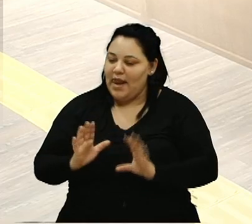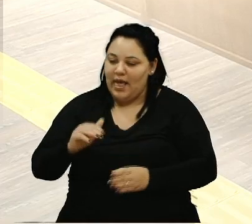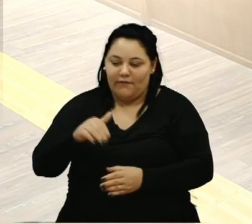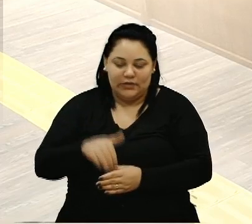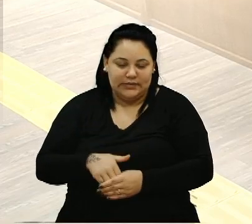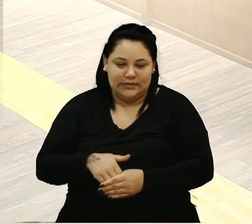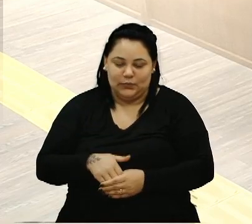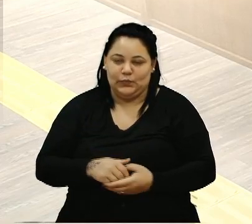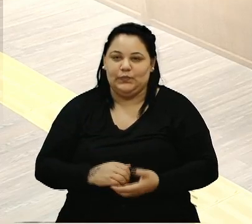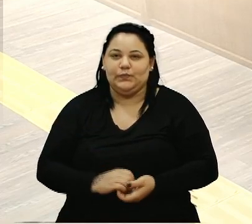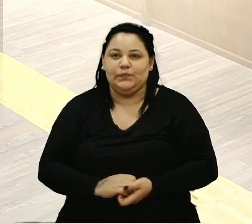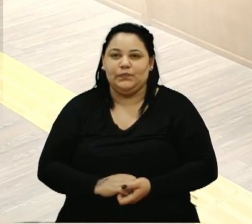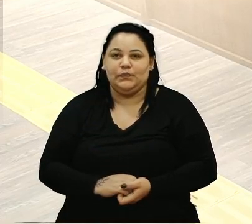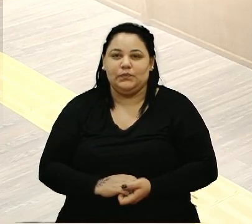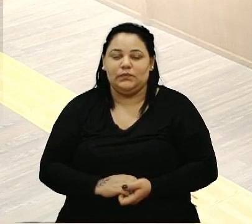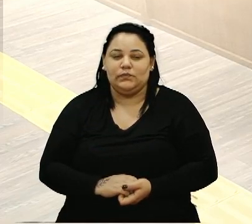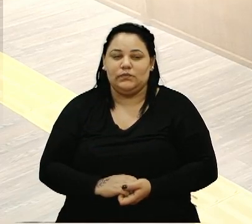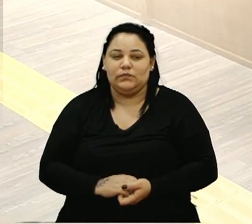votação.